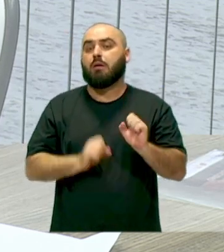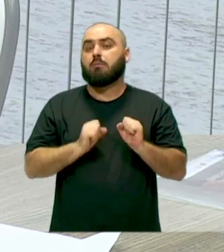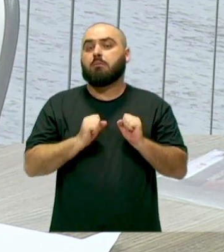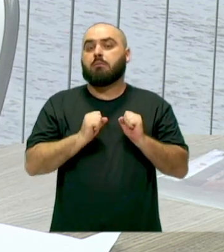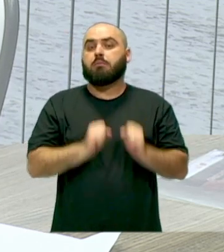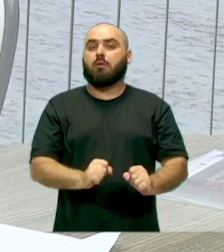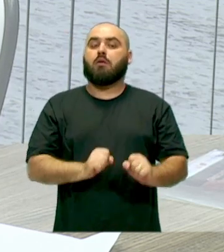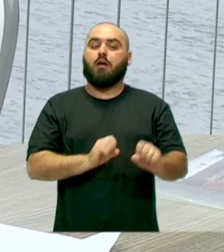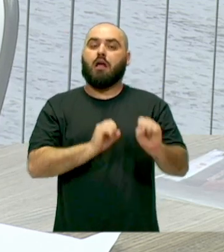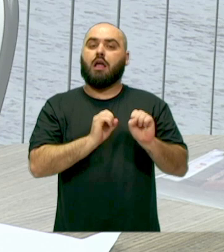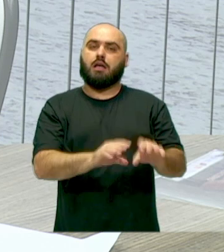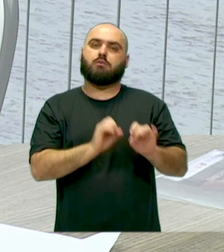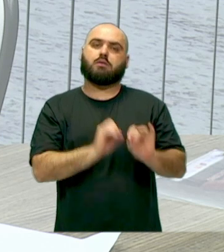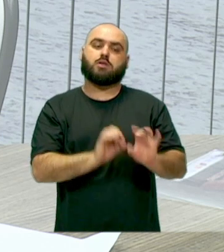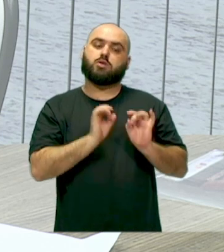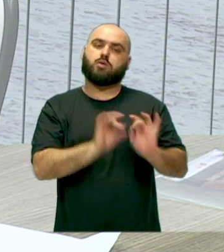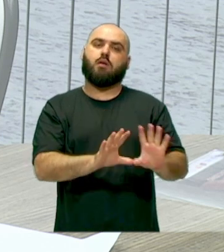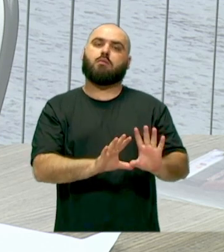pela educação.